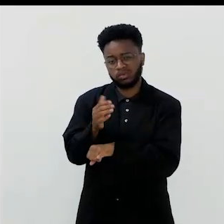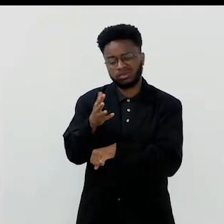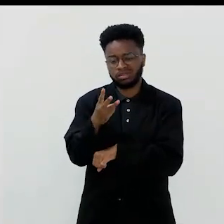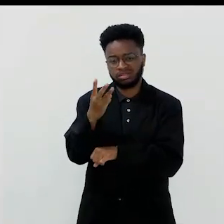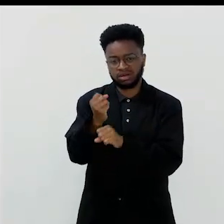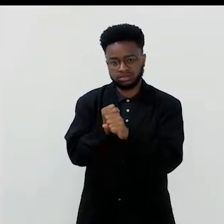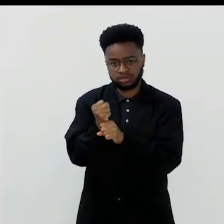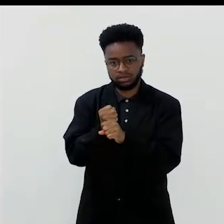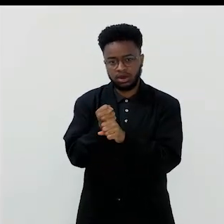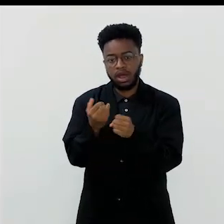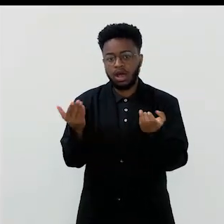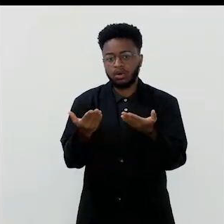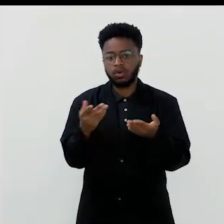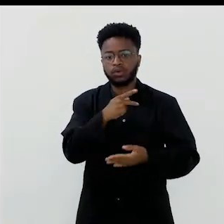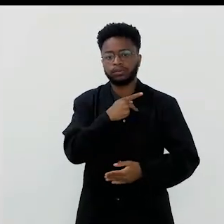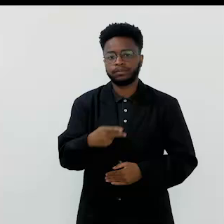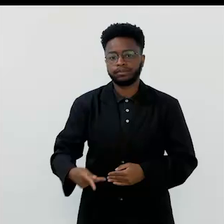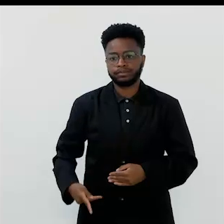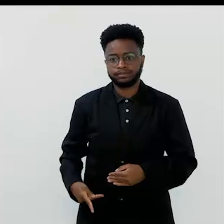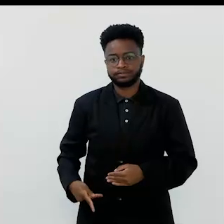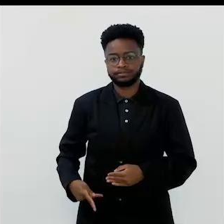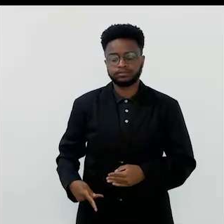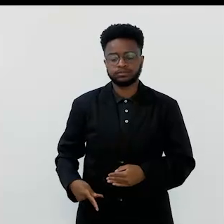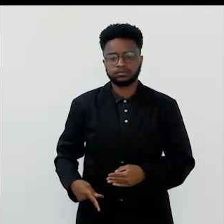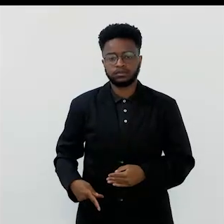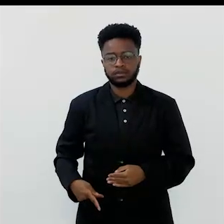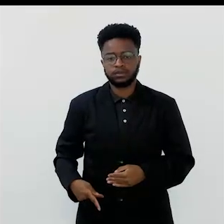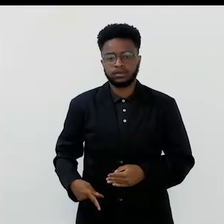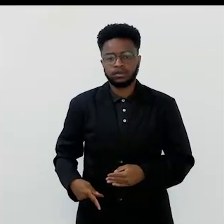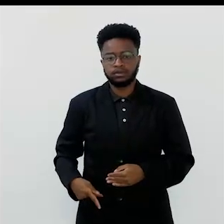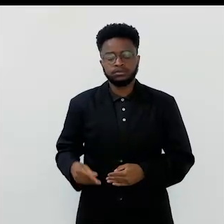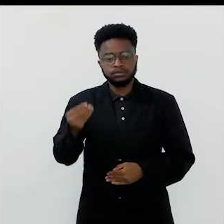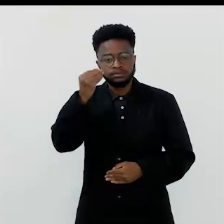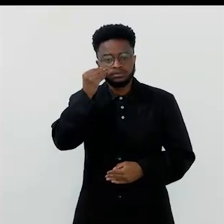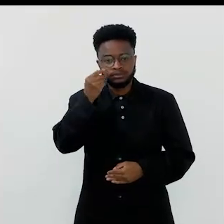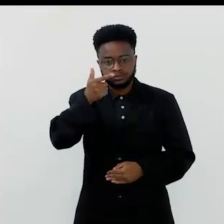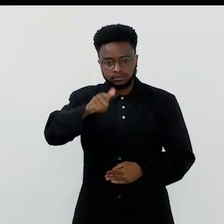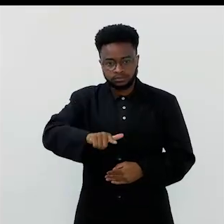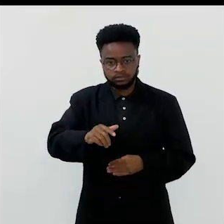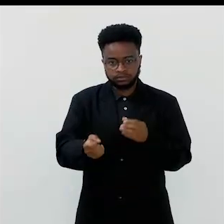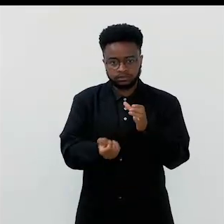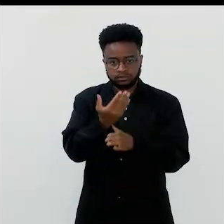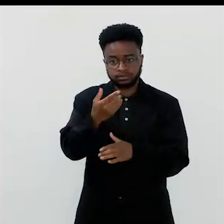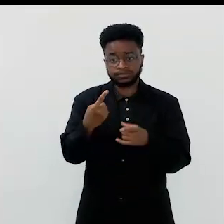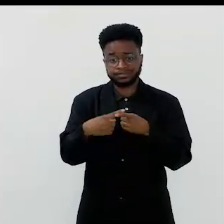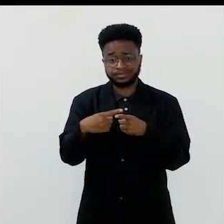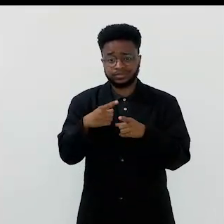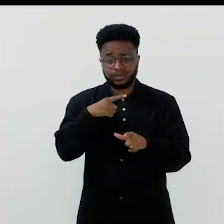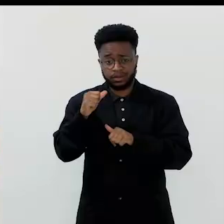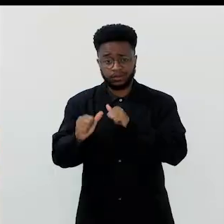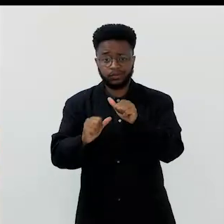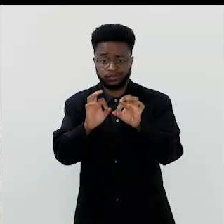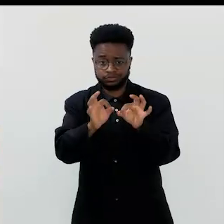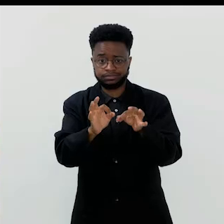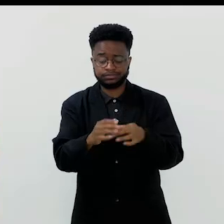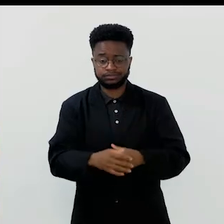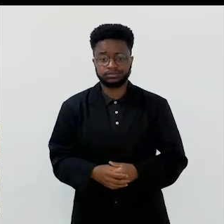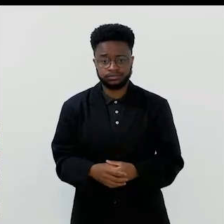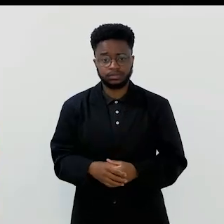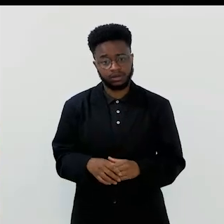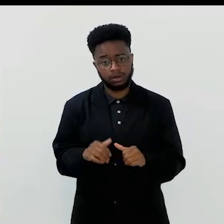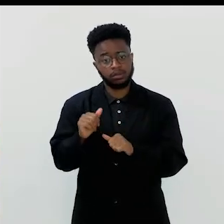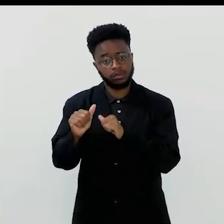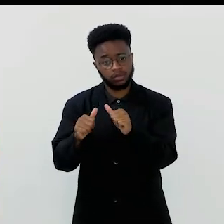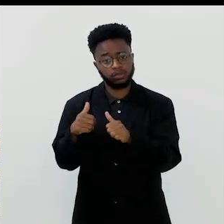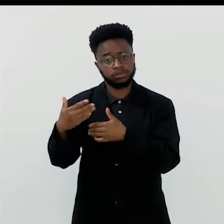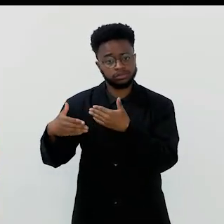essa foi escolinha? desativada há uns 3 anos. Aí esse ano o atual presidente está querendo trazê-la de volta. Porque é né? uma renovação, né?